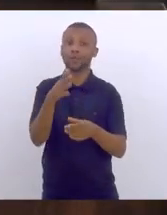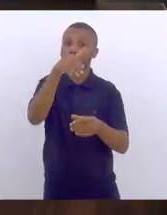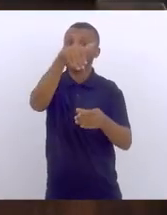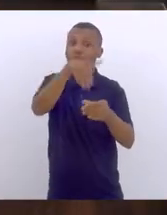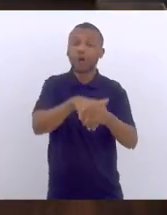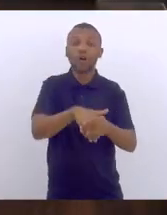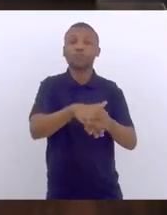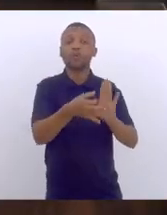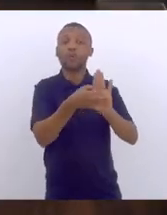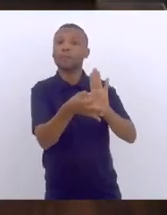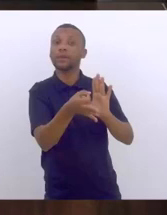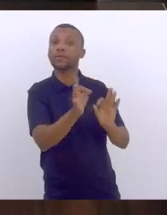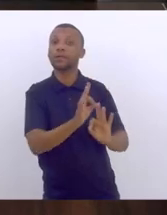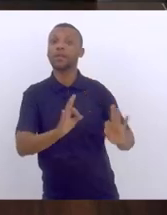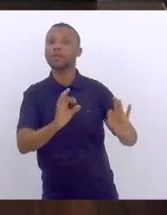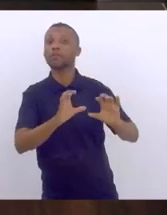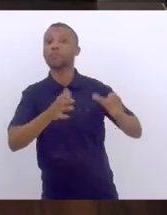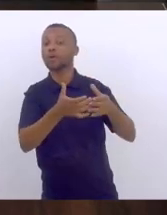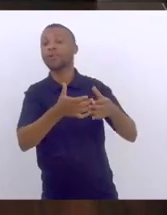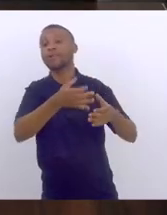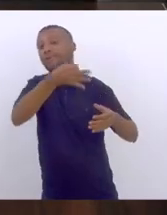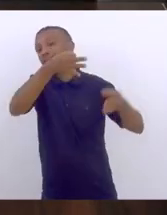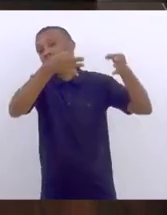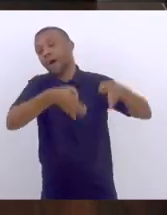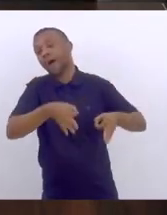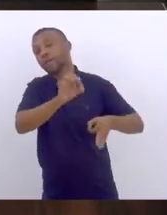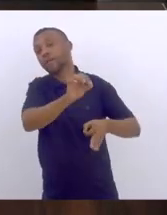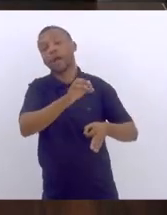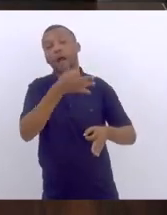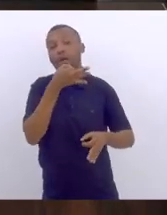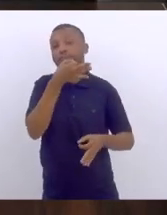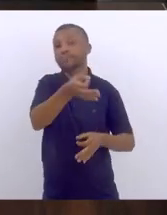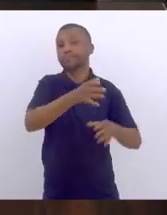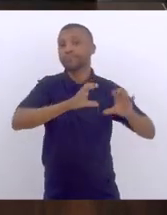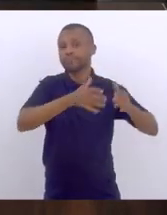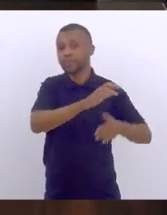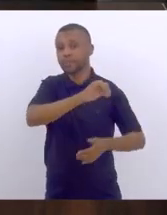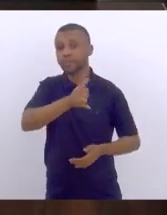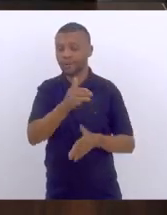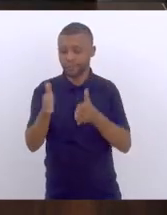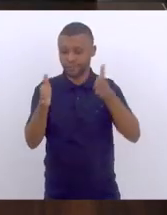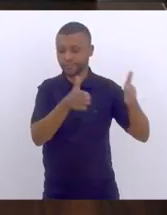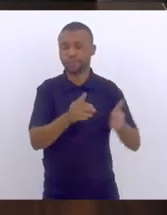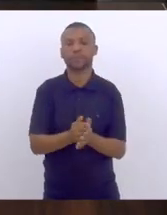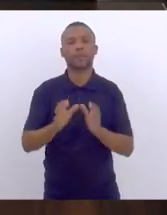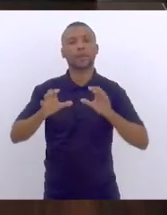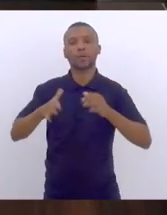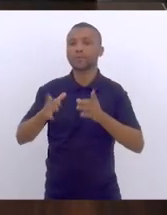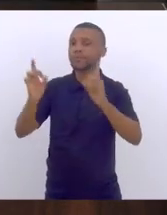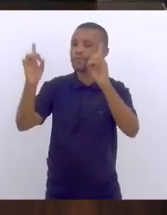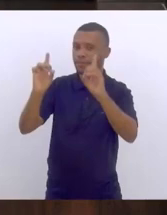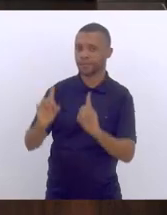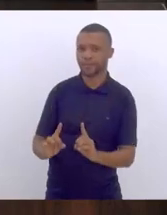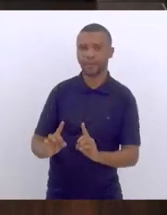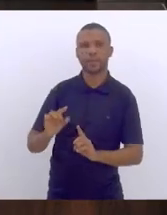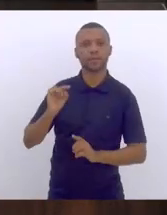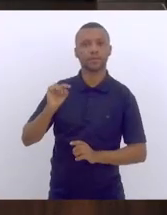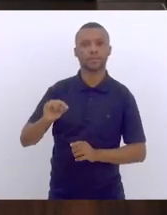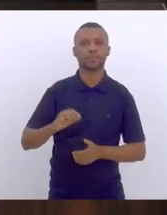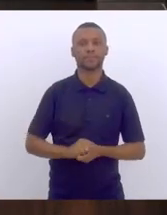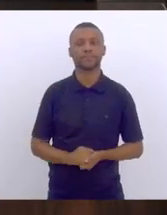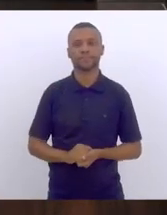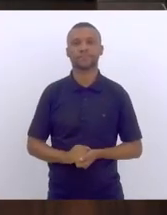nenhum parecer de nenhuma comissão. Fica valendo a Comissão de Constituição e Justiça. Ok, presidente. Pela Comissão de Pessoa com Deficiência. Tá